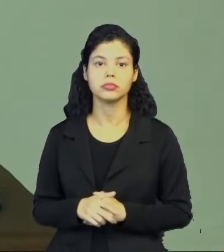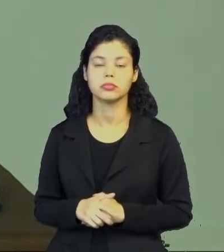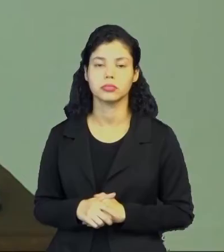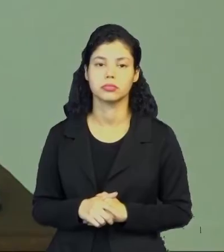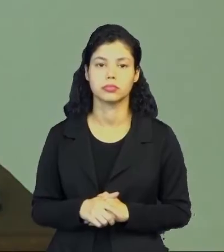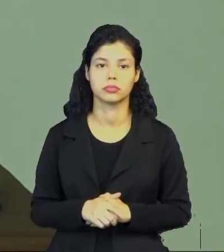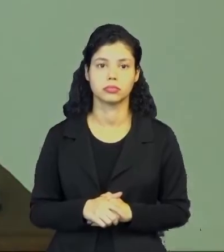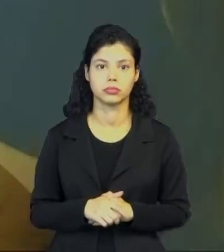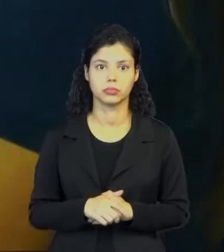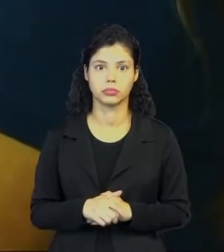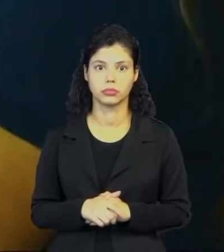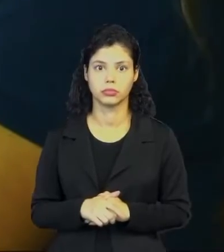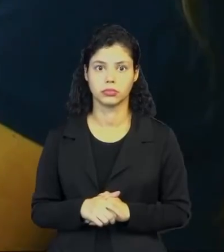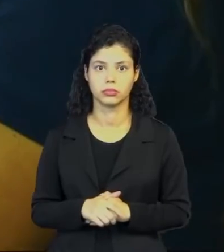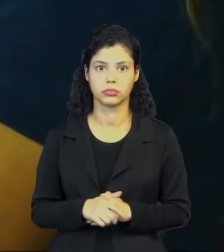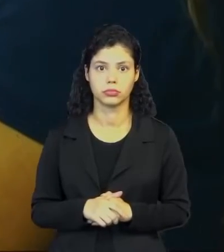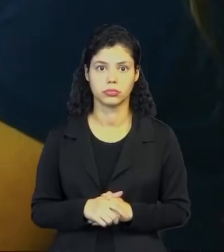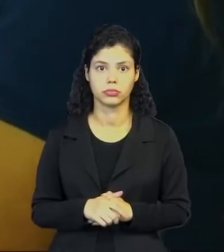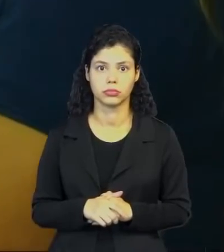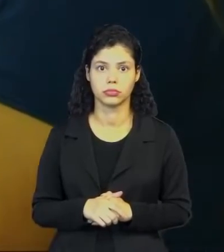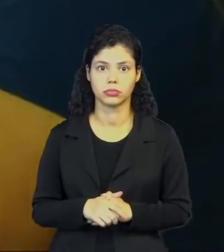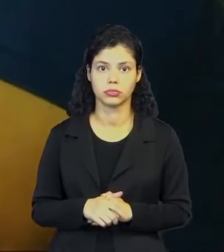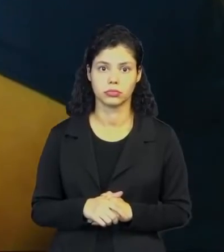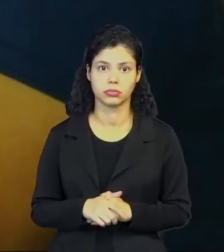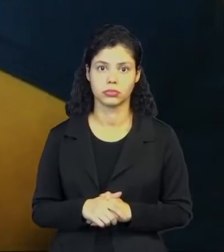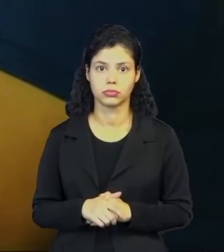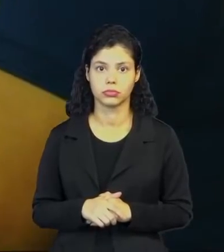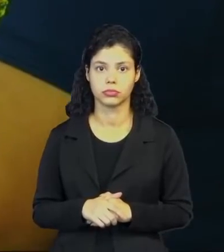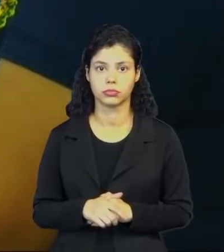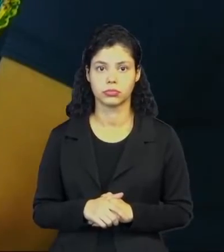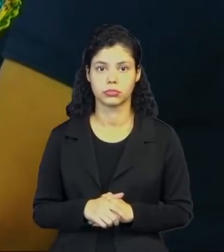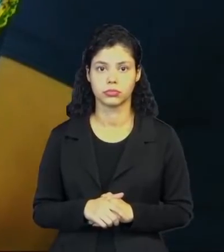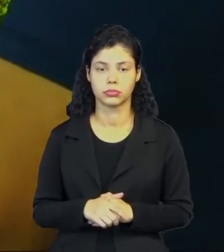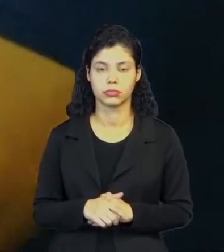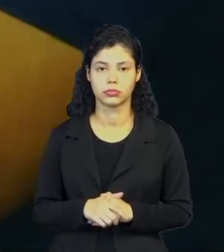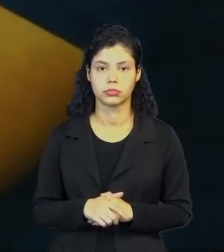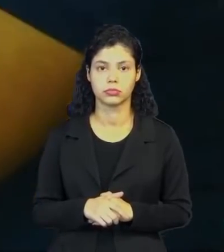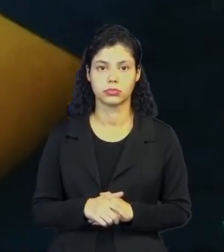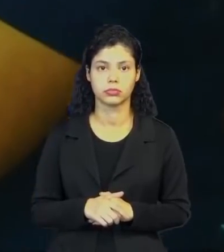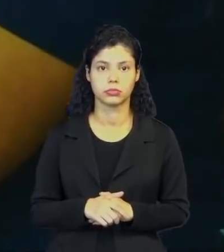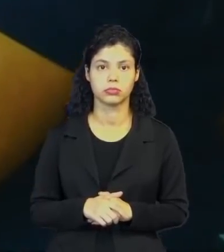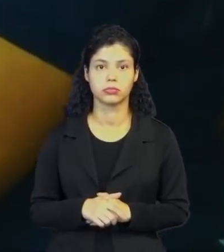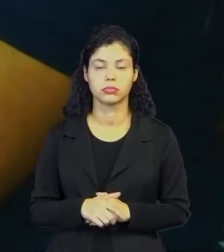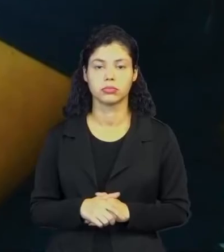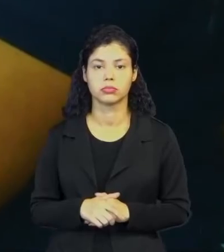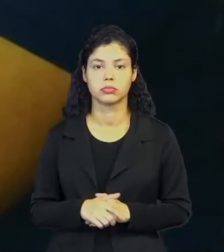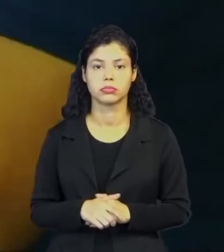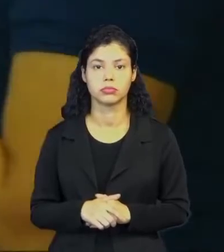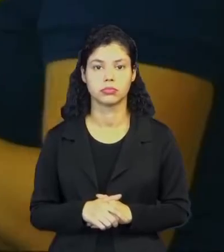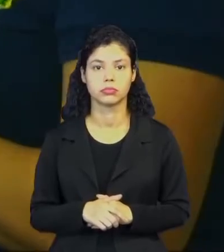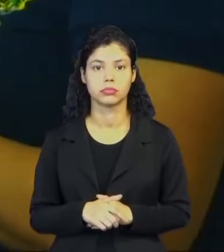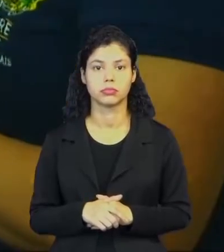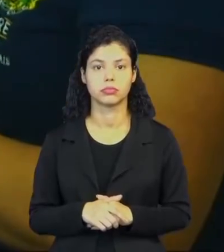3, 5. E 1, mais nada aqui para me somar, ó.